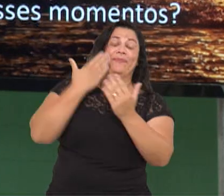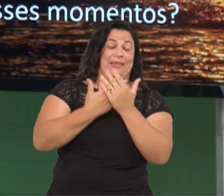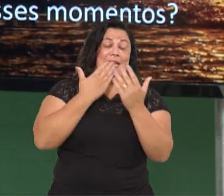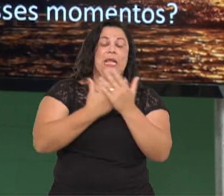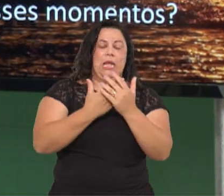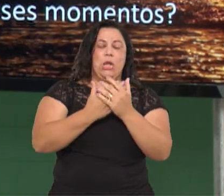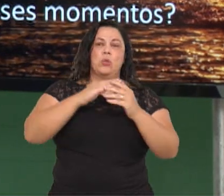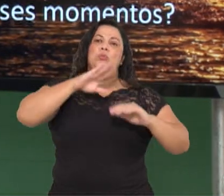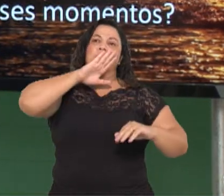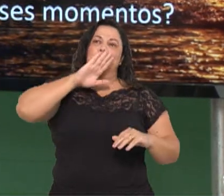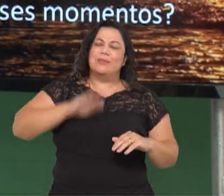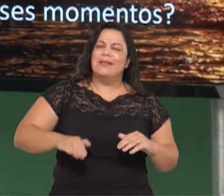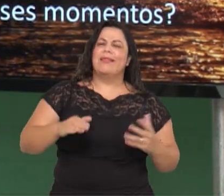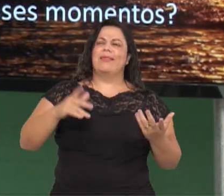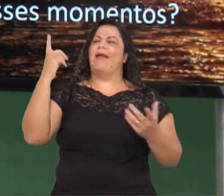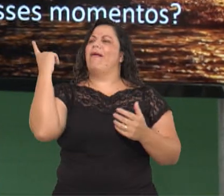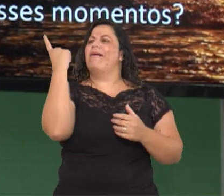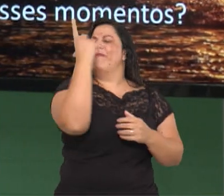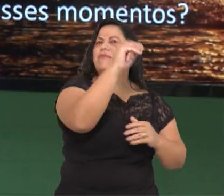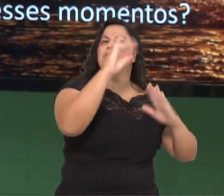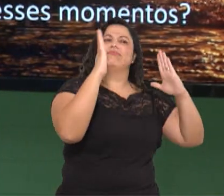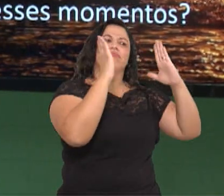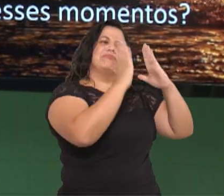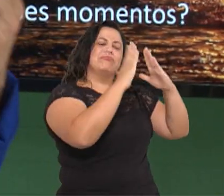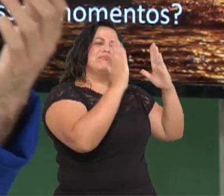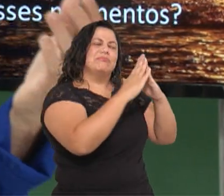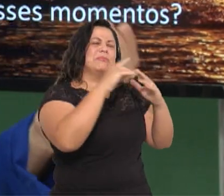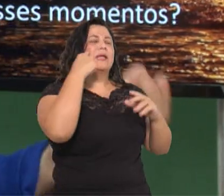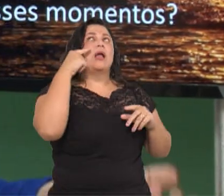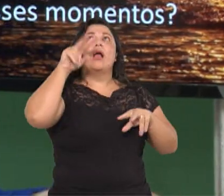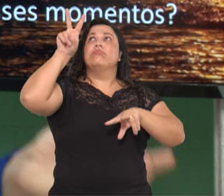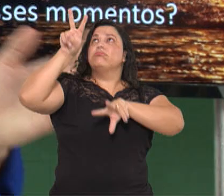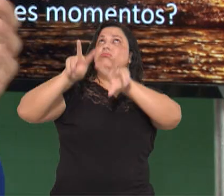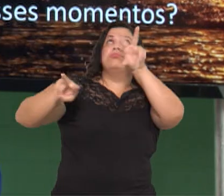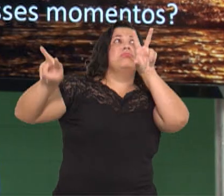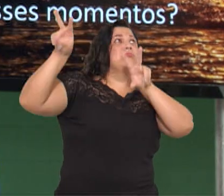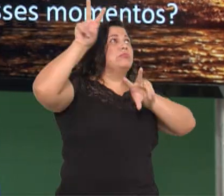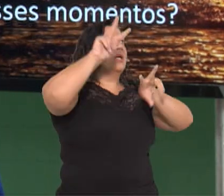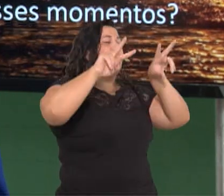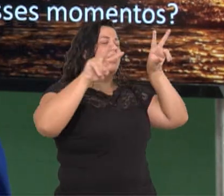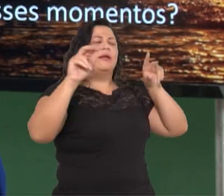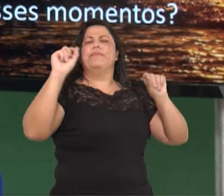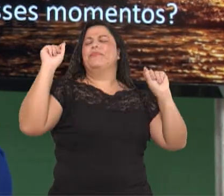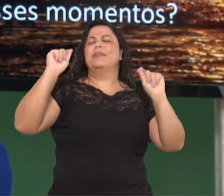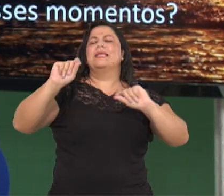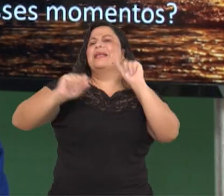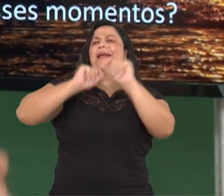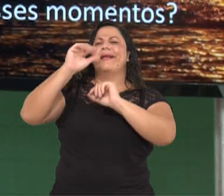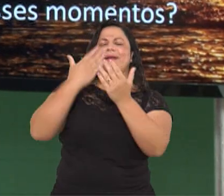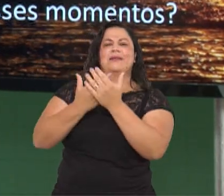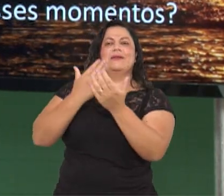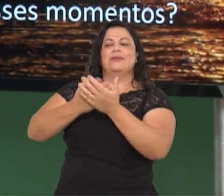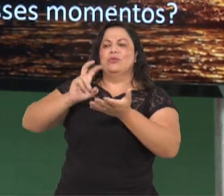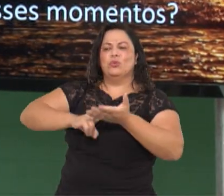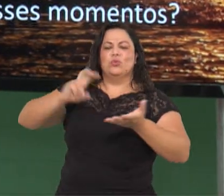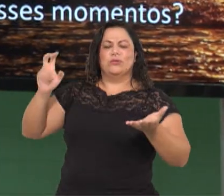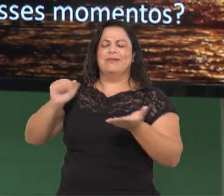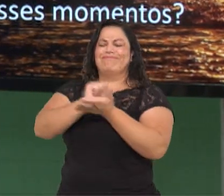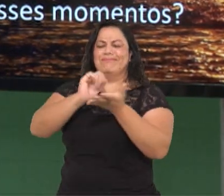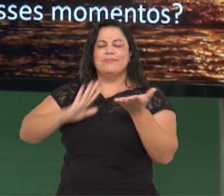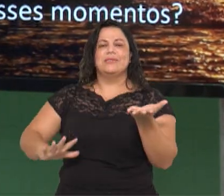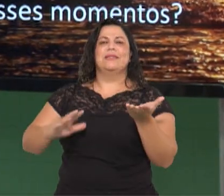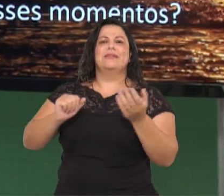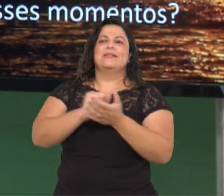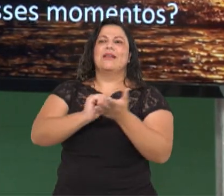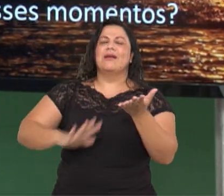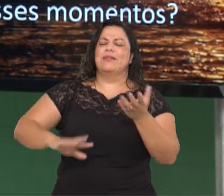de tarde para a escola, estava voltando para casa. Quem estava estudando de manhã já estava em casa, fazendo as suas atividades, a